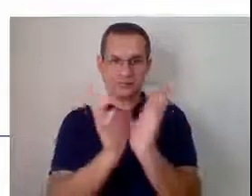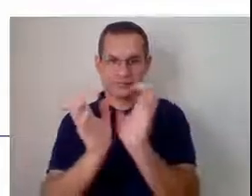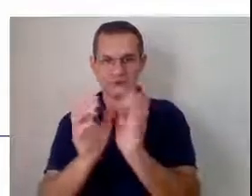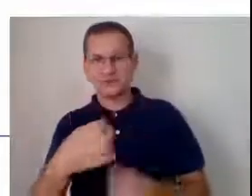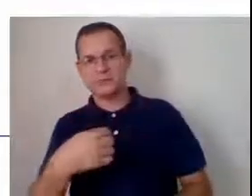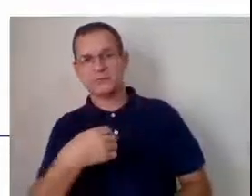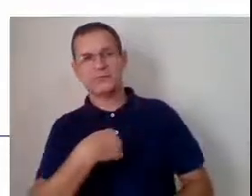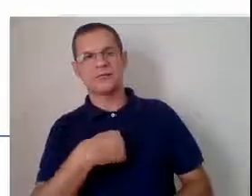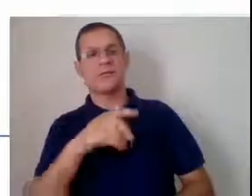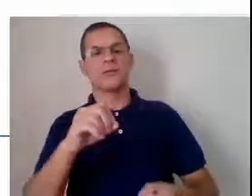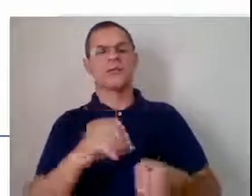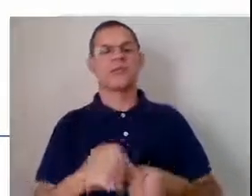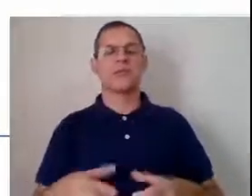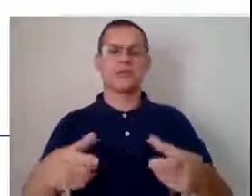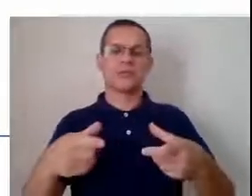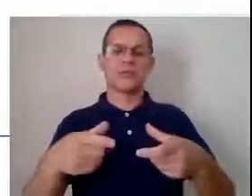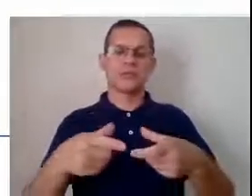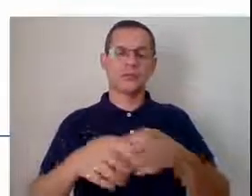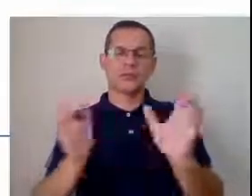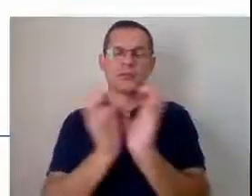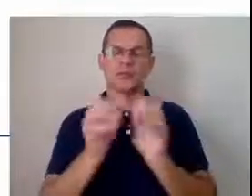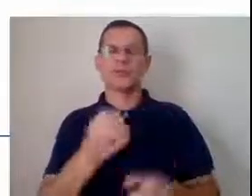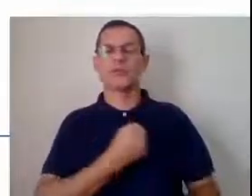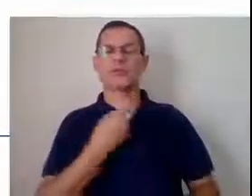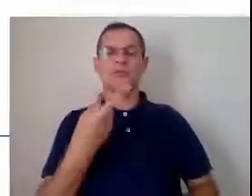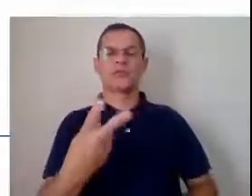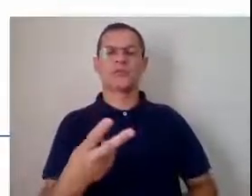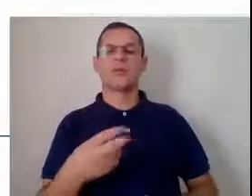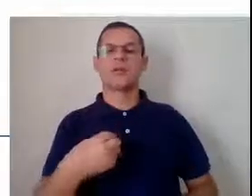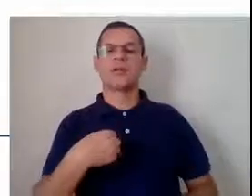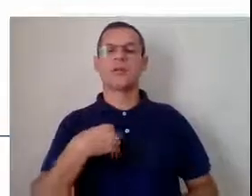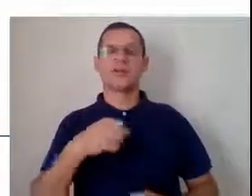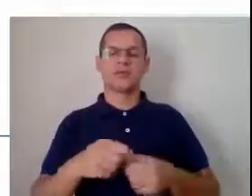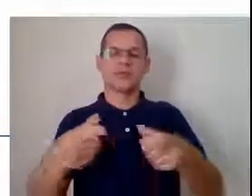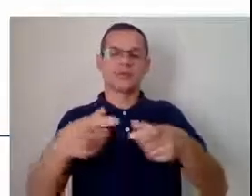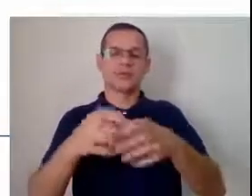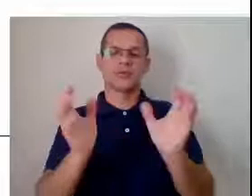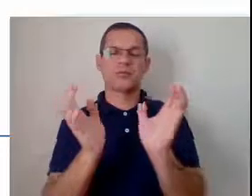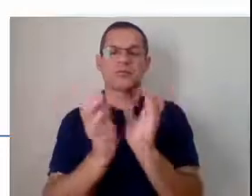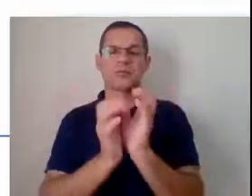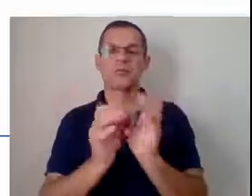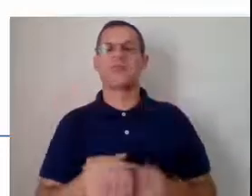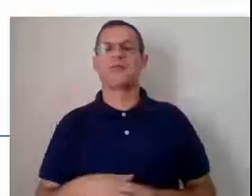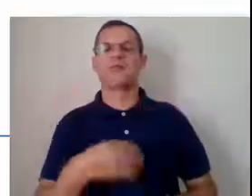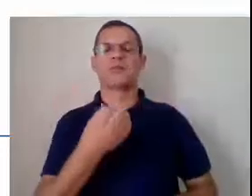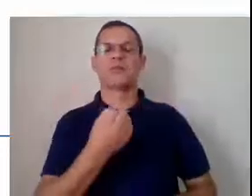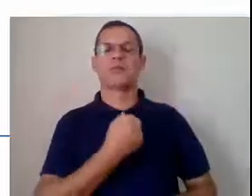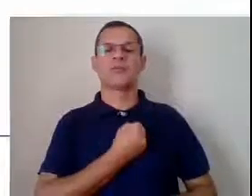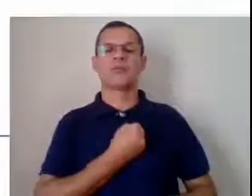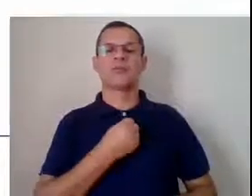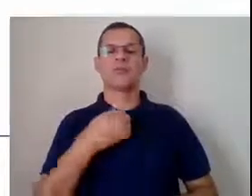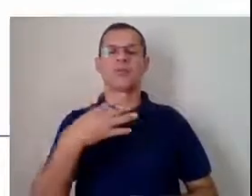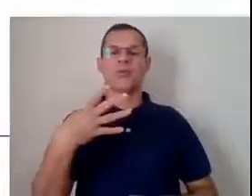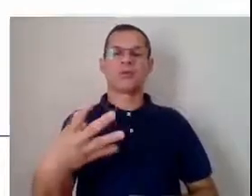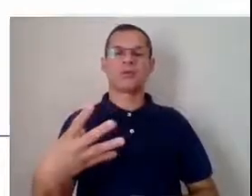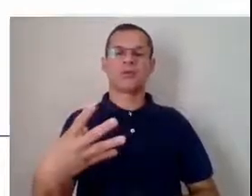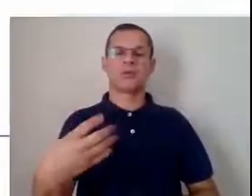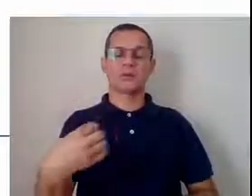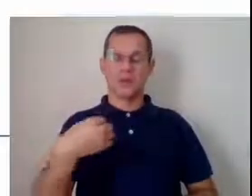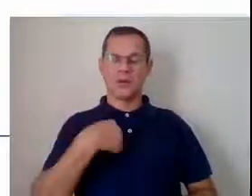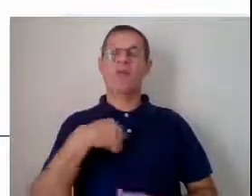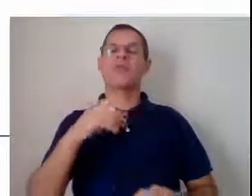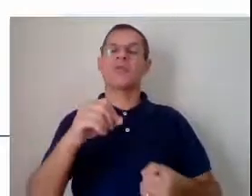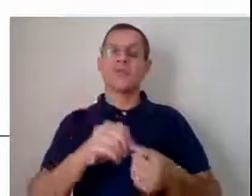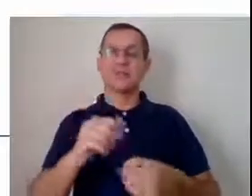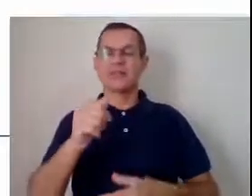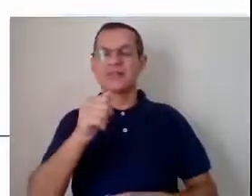posso formar o subconjunto só do número 2, eu posso formar o subconjunto do número 4 e eu